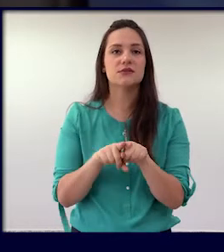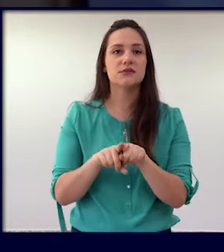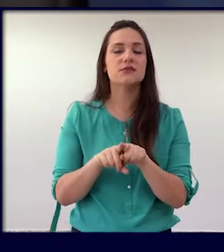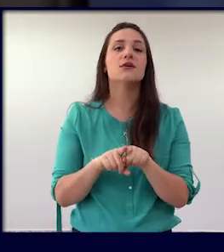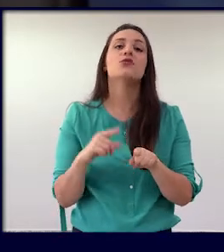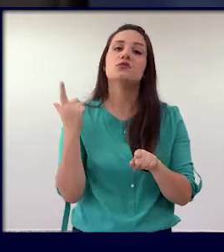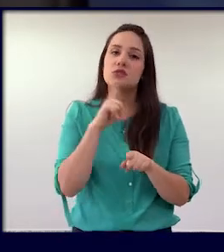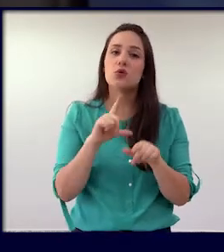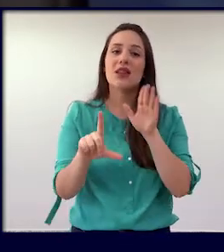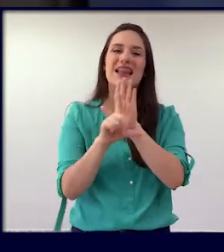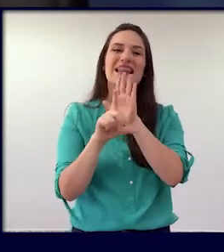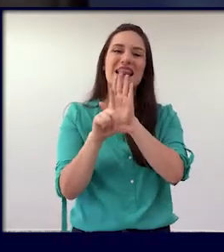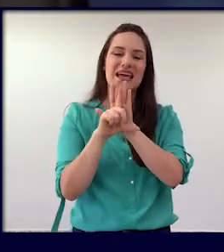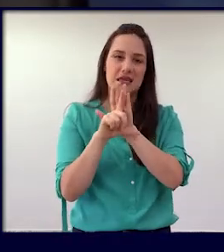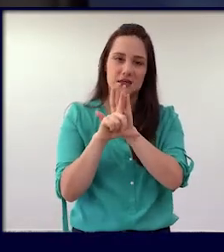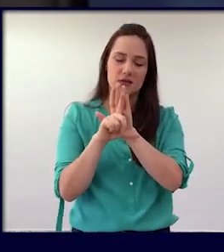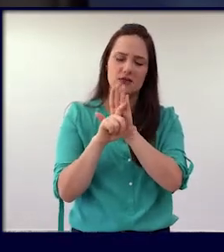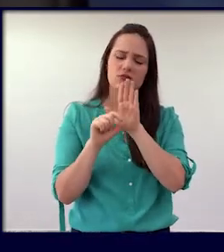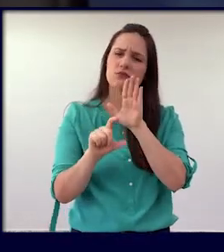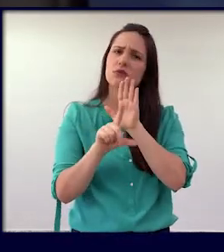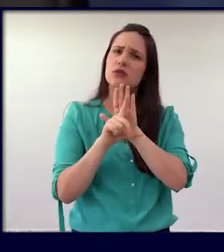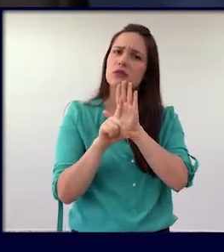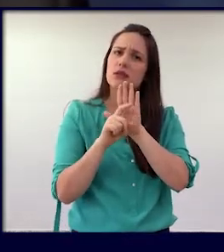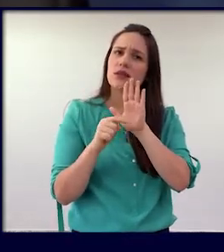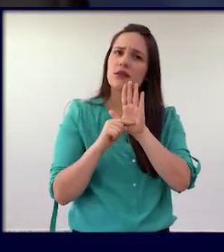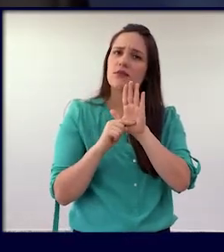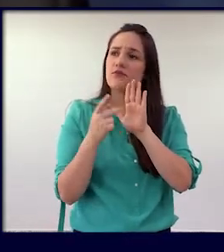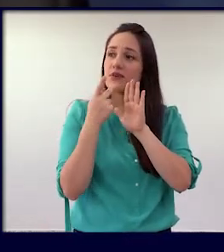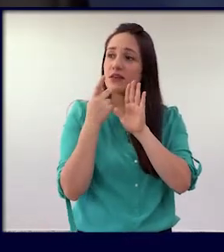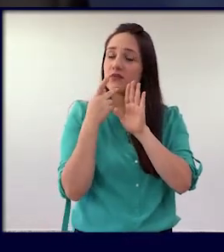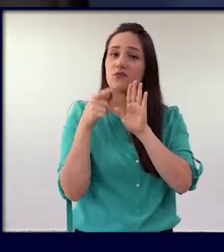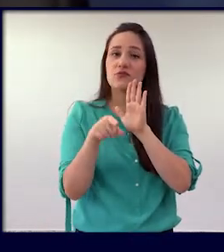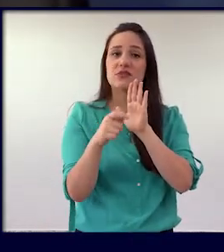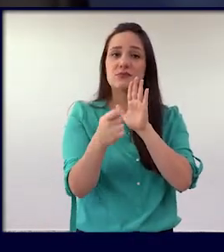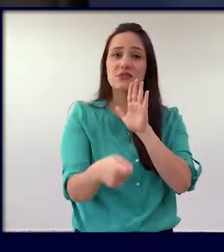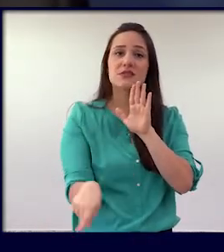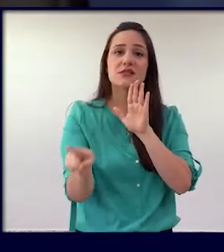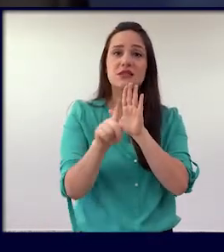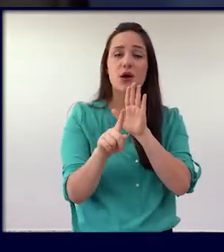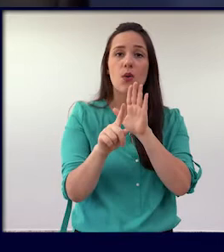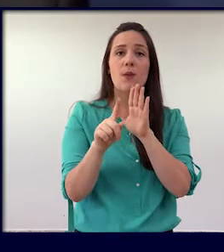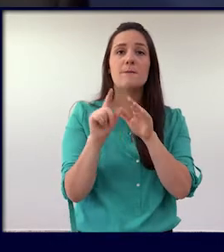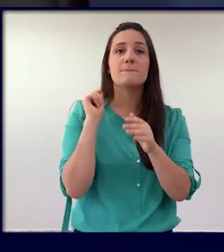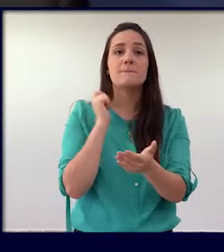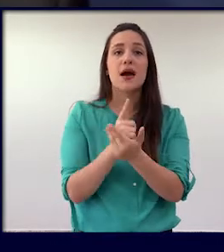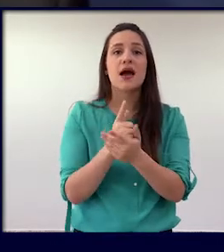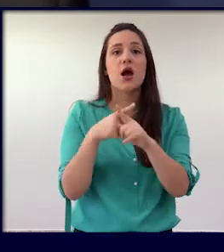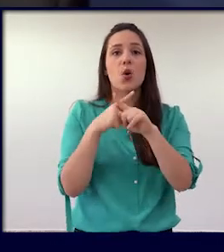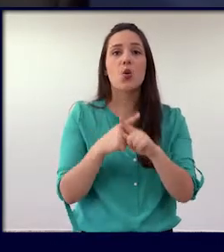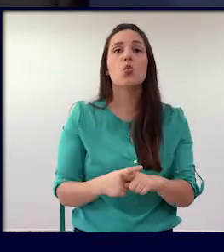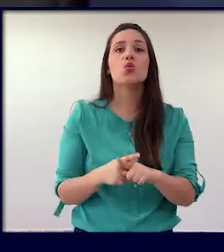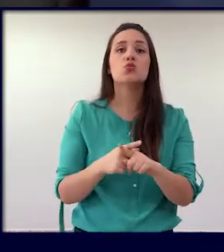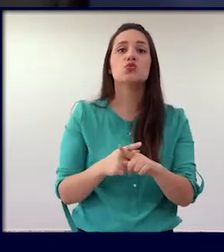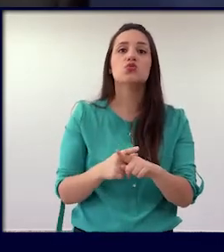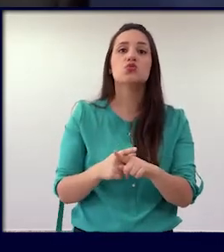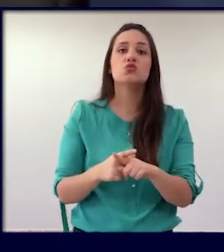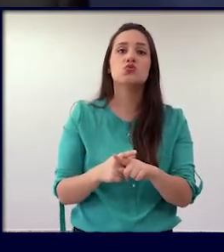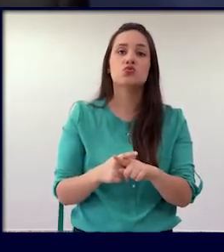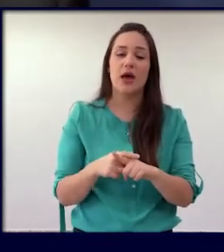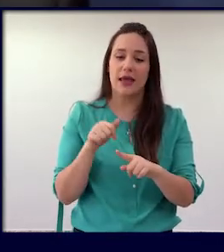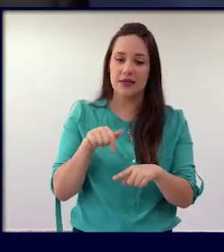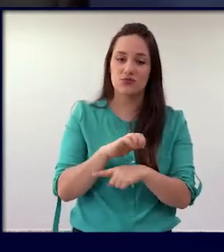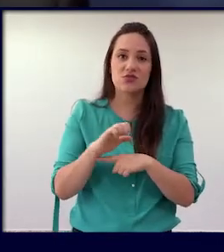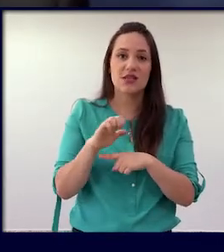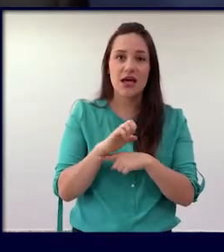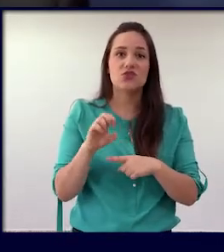a aprovação de uma lei, e essa lei garante isenção em taxa de inscrição em concurso público de